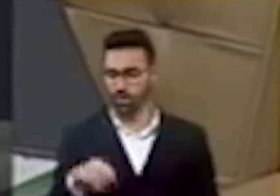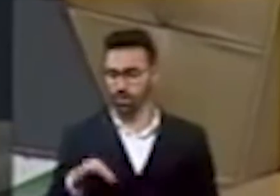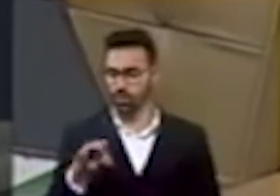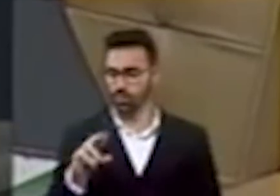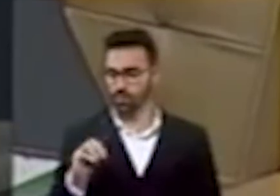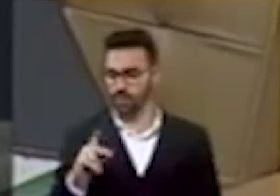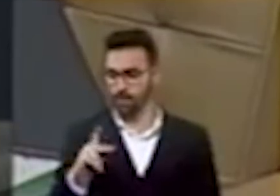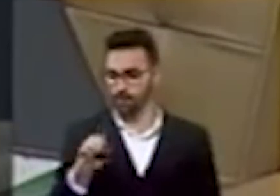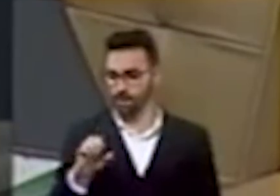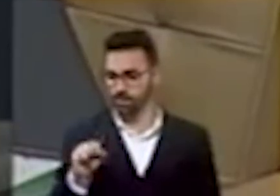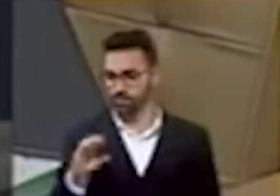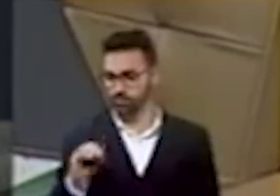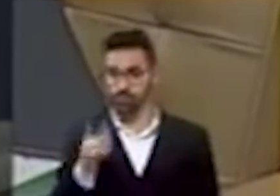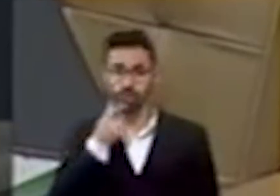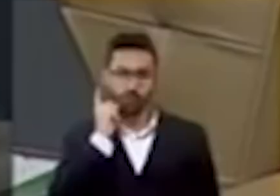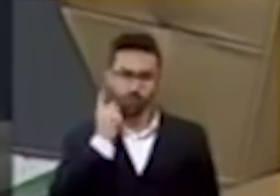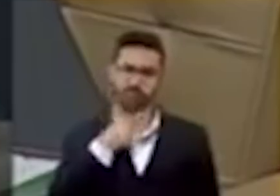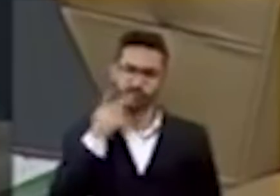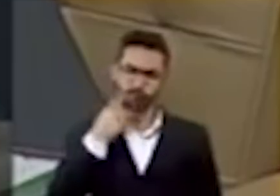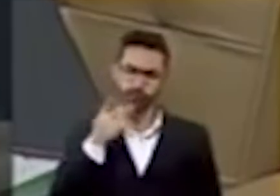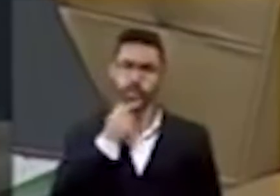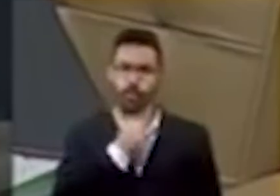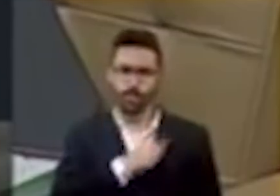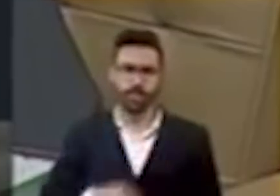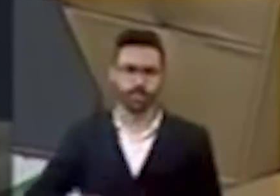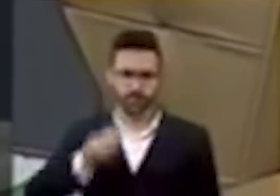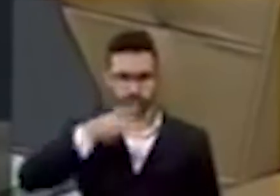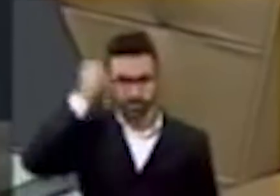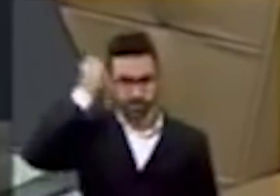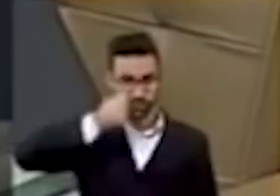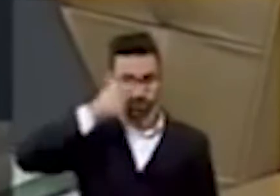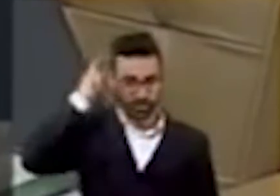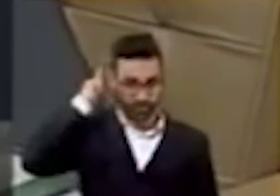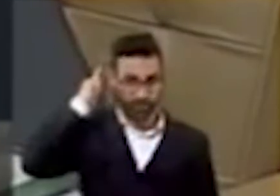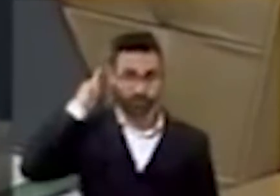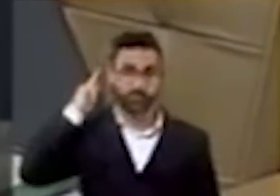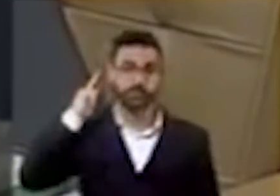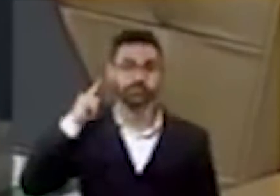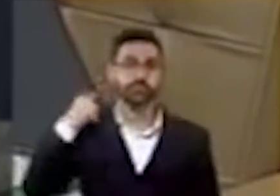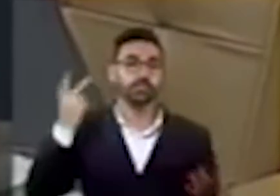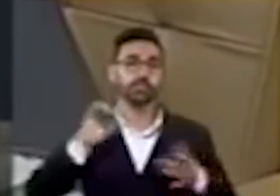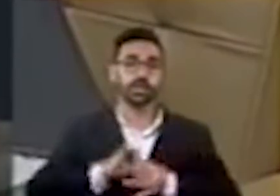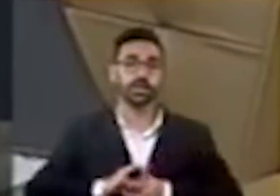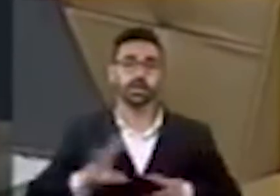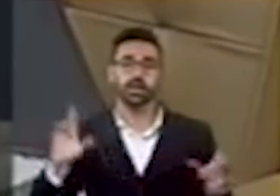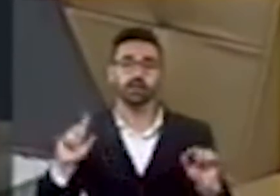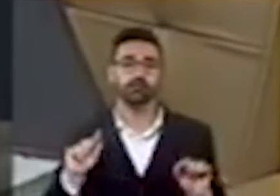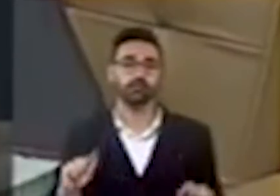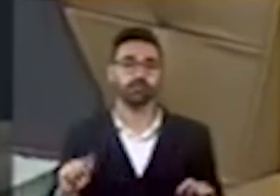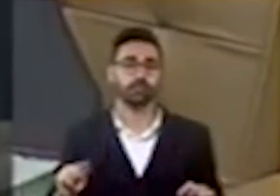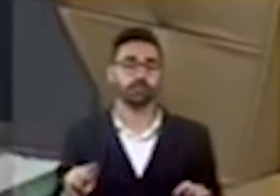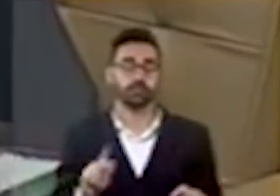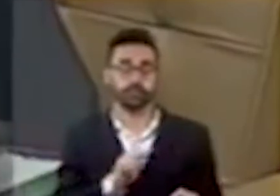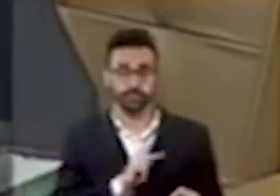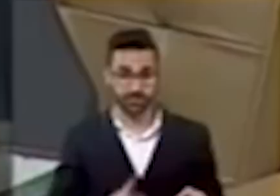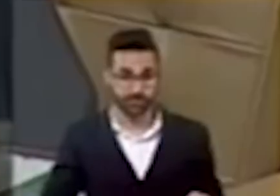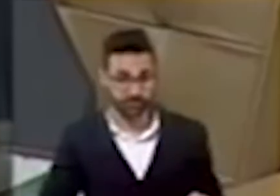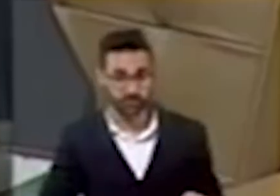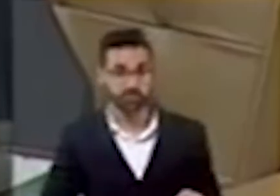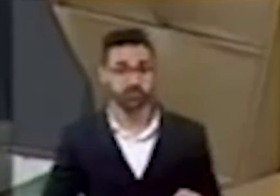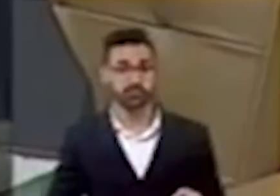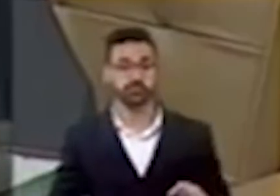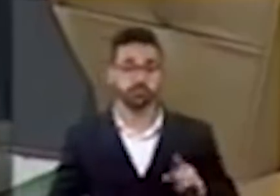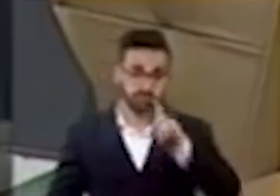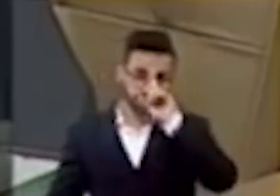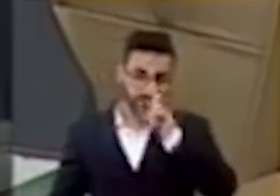tão destacado pelo ministro Alexandre de Moraes, permitia a discrição do presidente em determinar